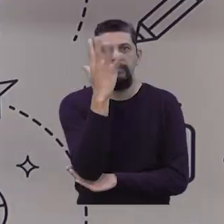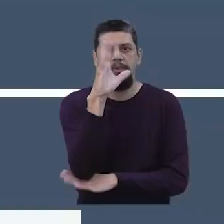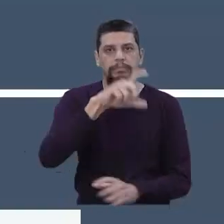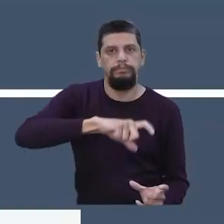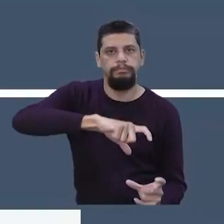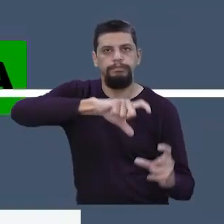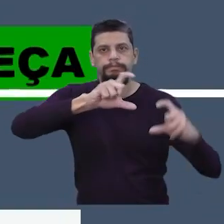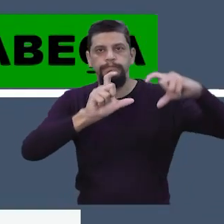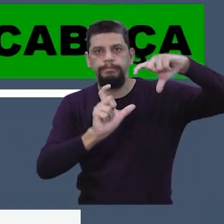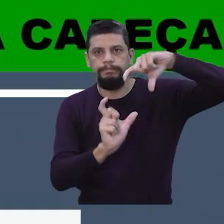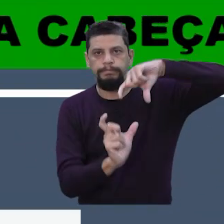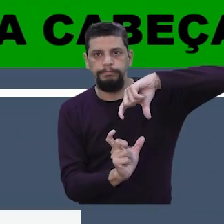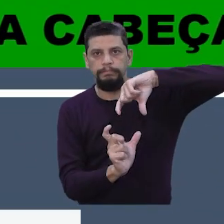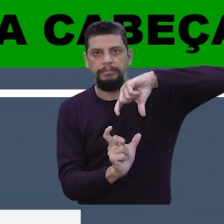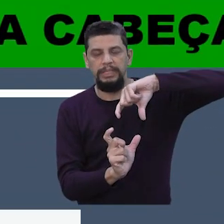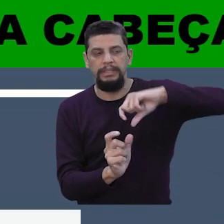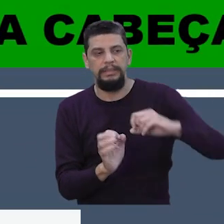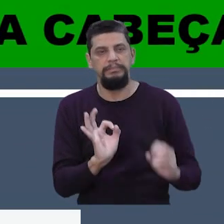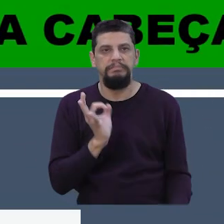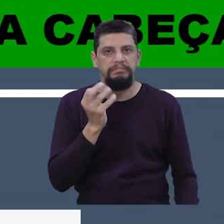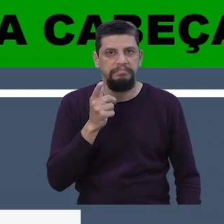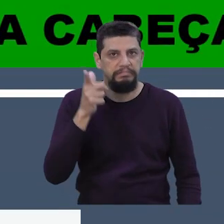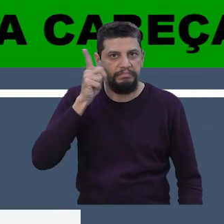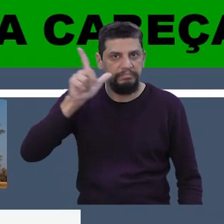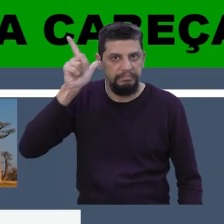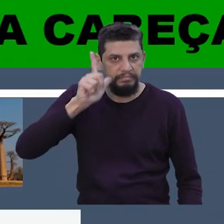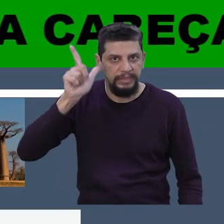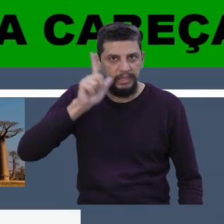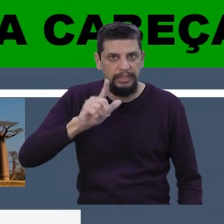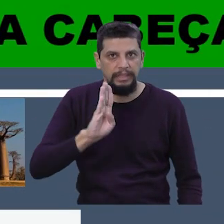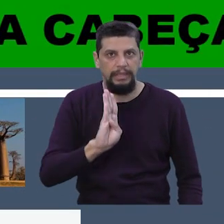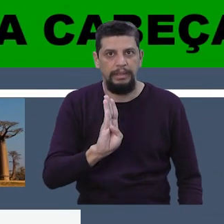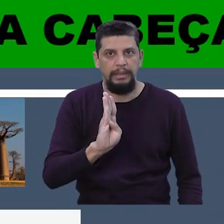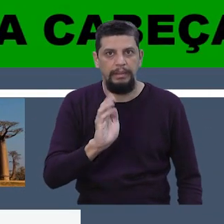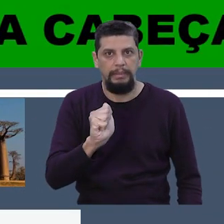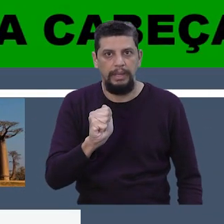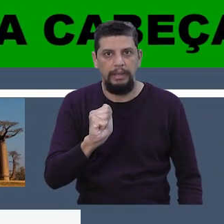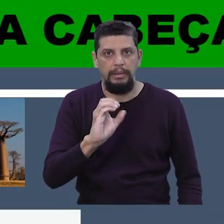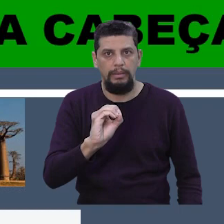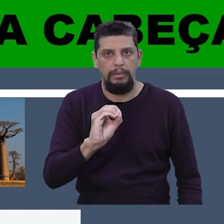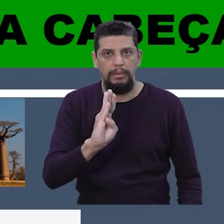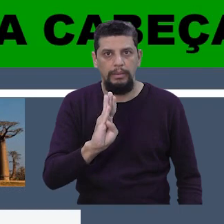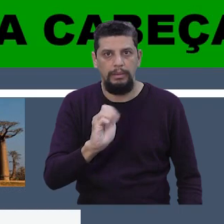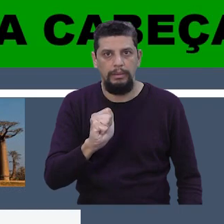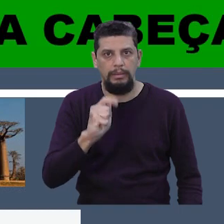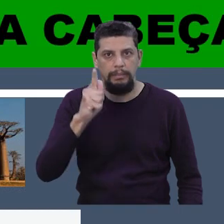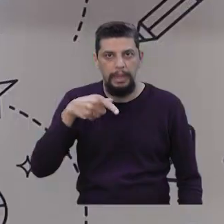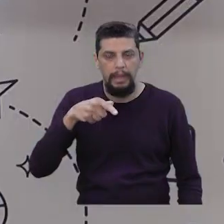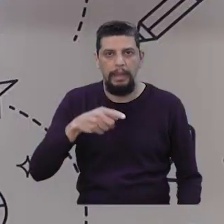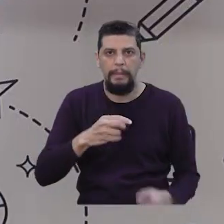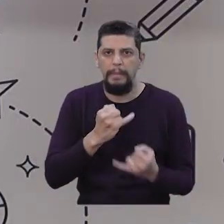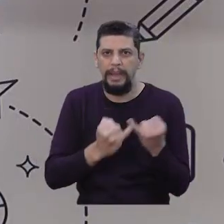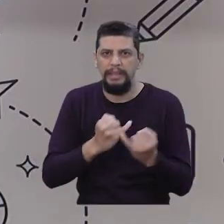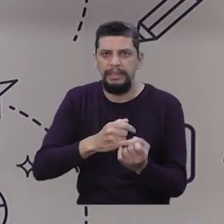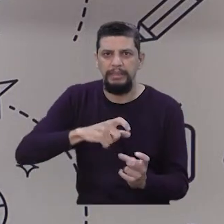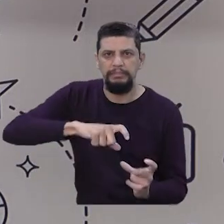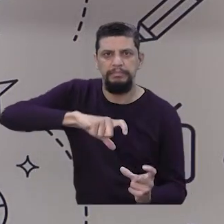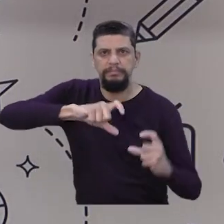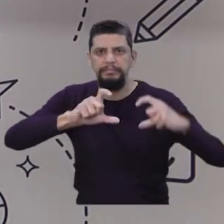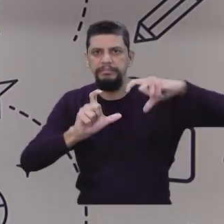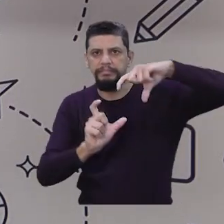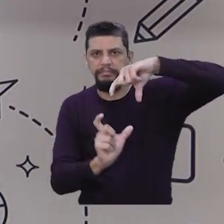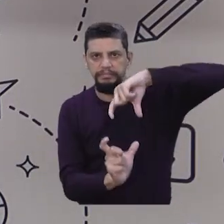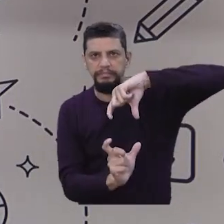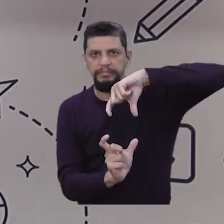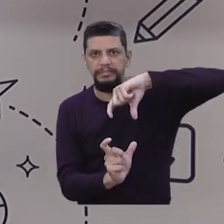cabeça. Acertaram, olha lá. O baobá é uma árvore tão diferente que parece que está de ponta cabeça.